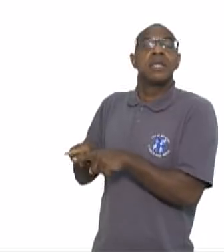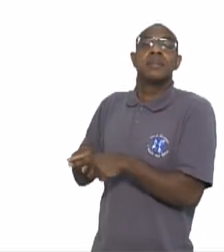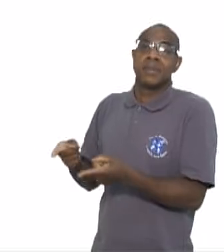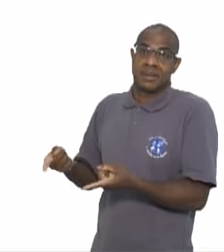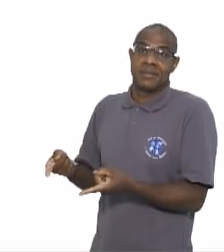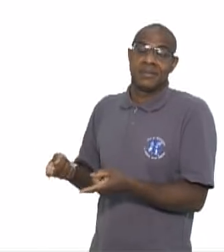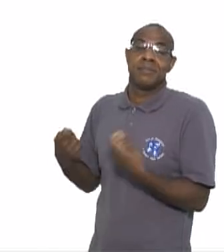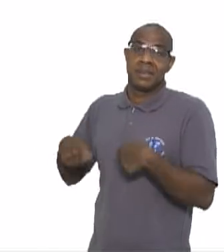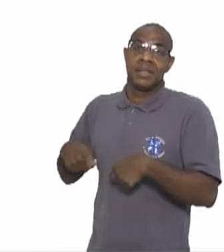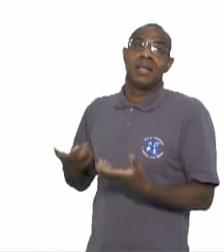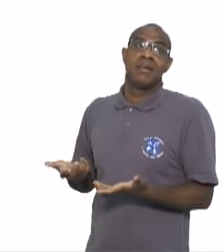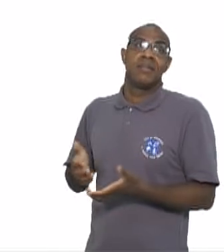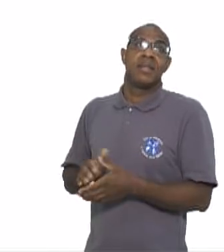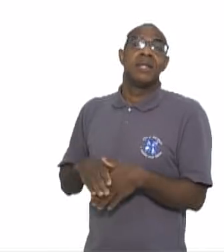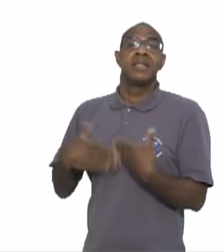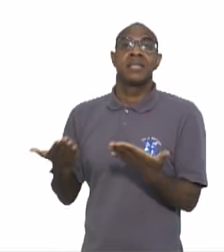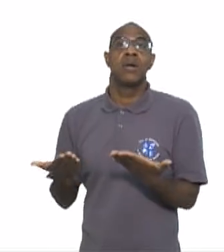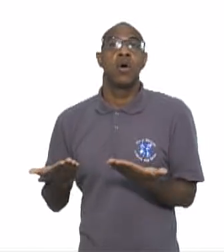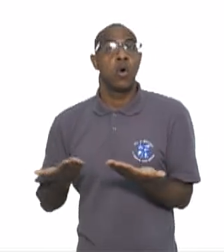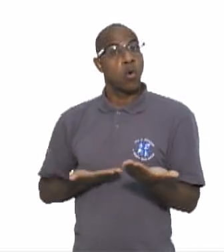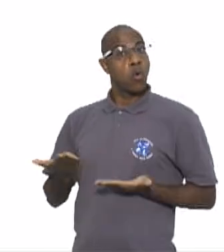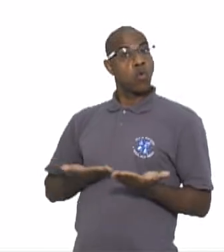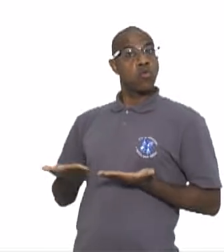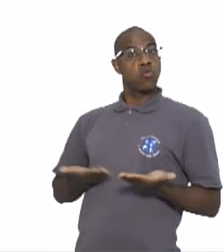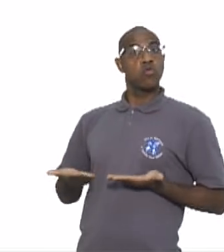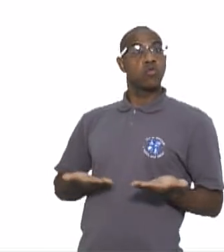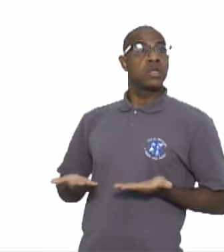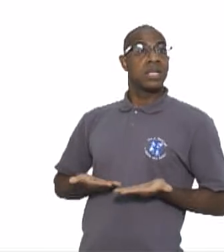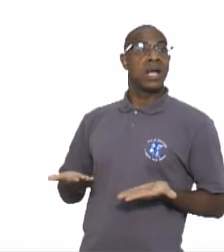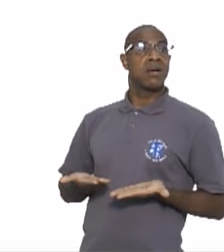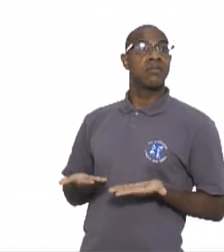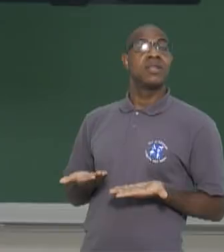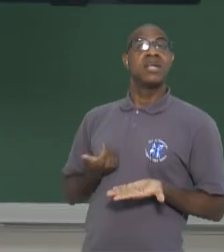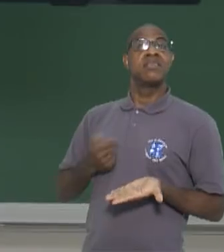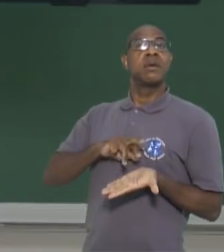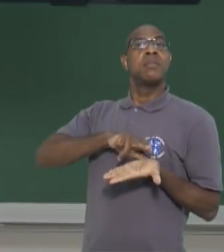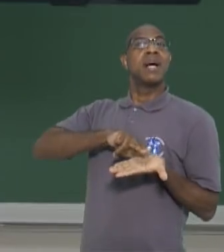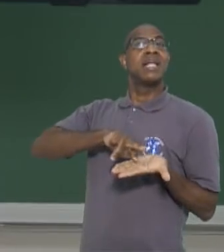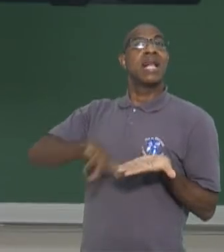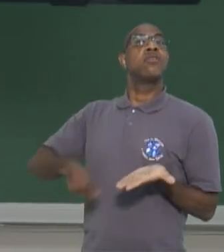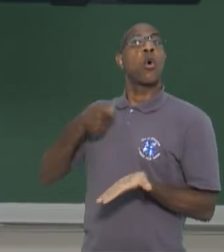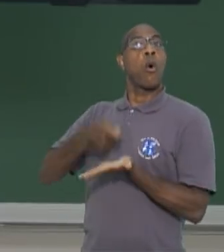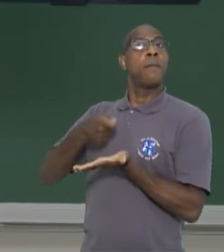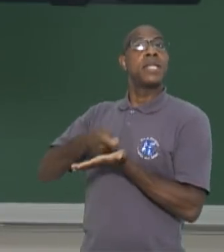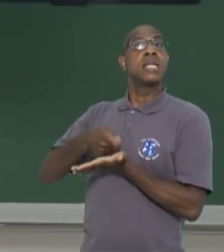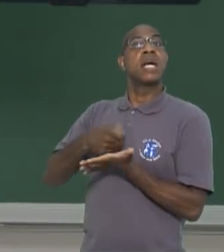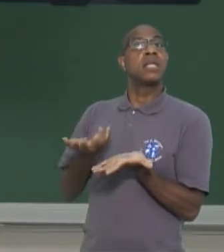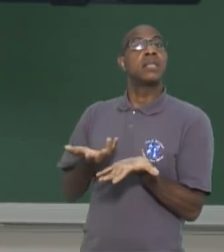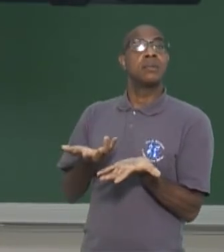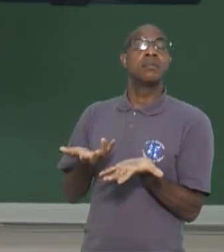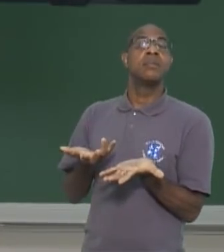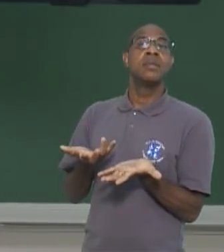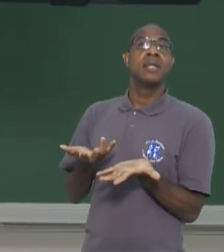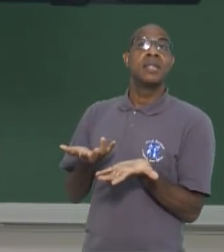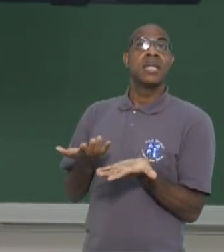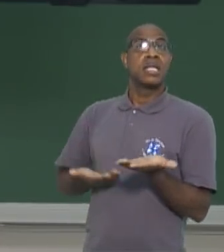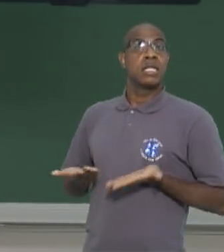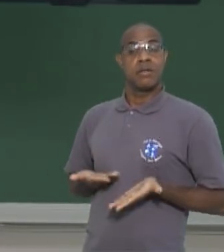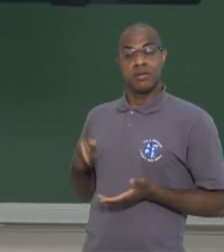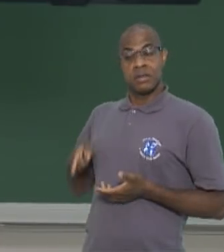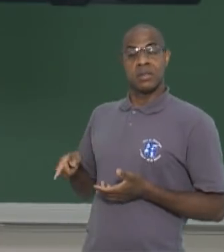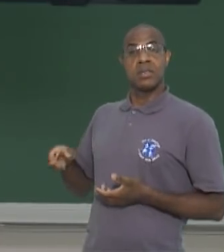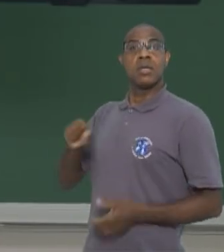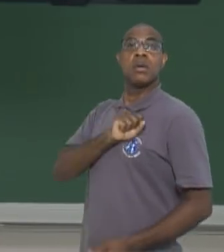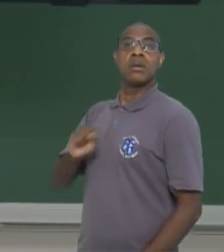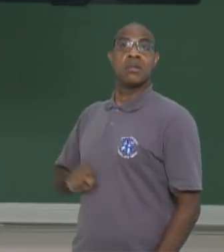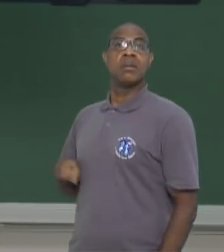vilões. Então, quer dizer, o servo e o camponês tinham uma série de obrigações. E essa série de obrigações era um fardo muito grande